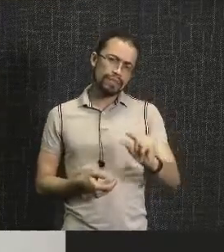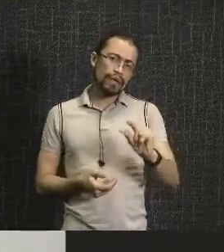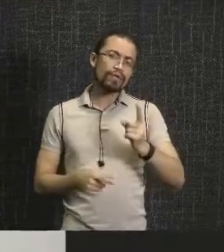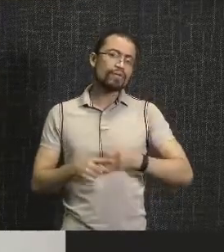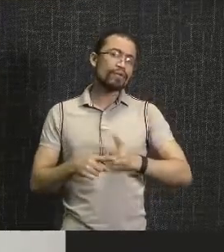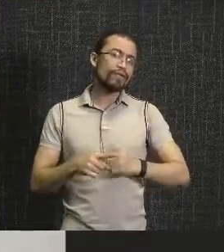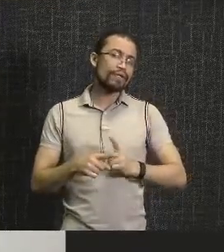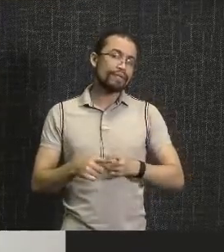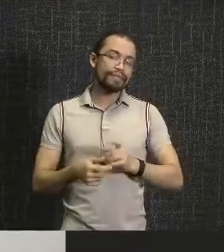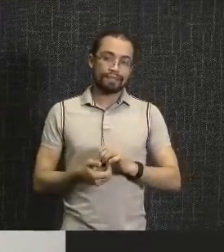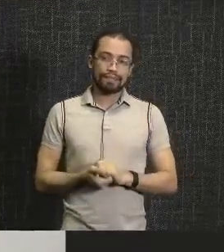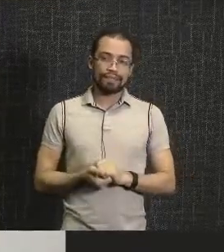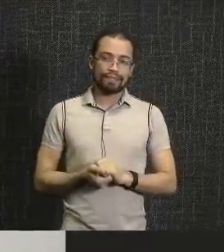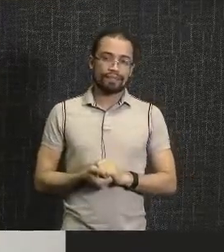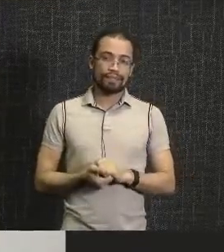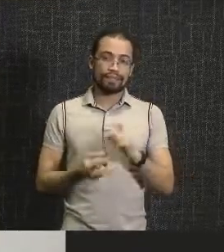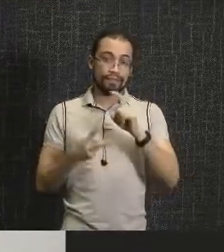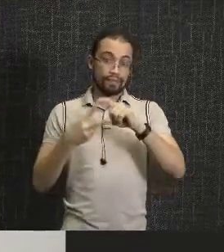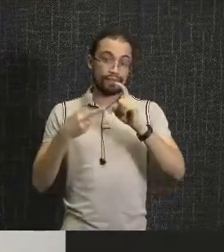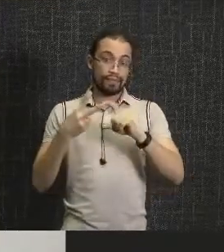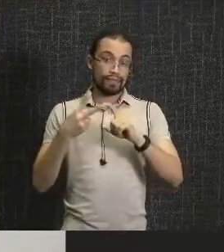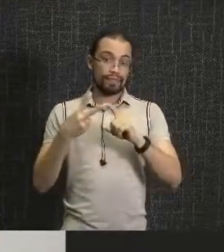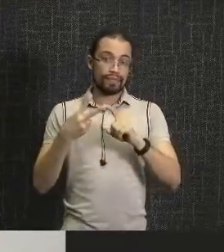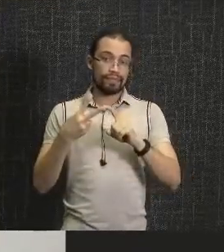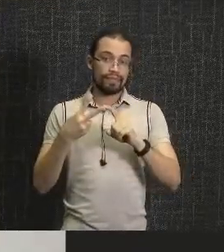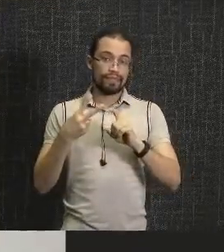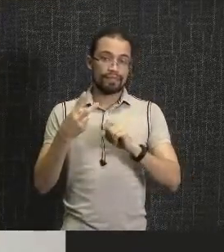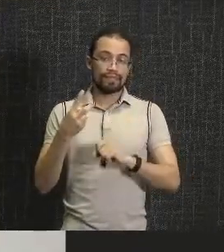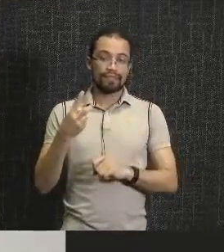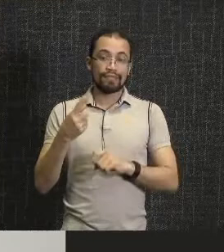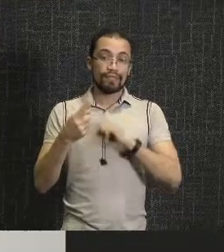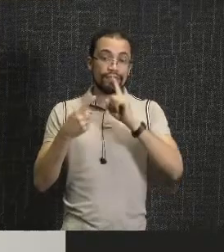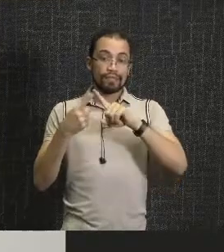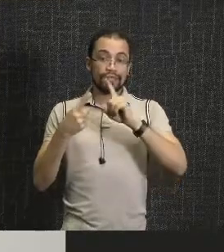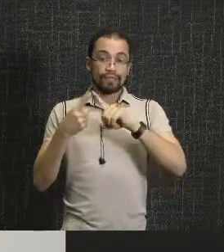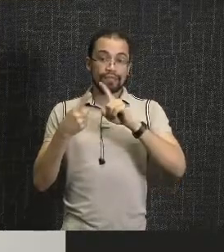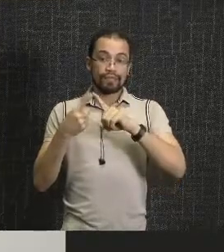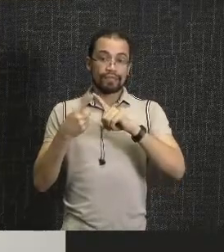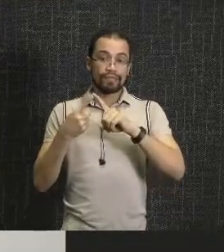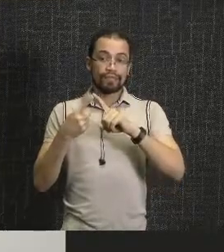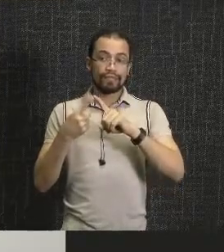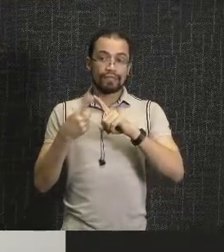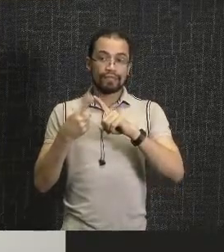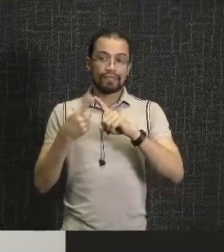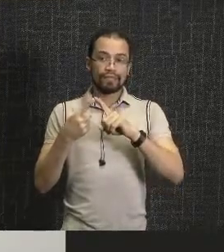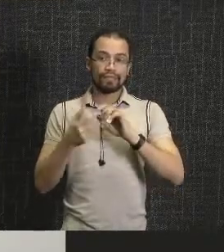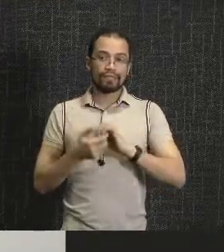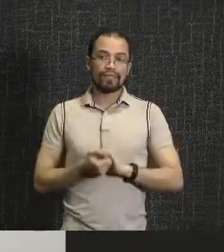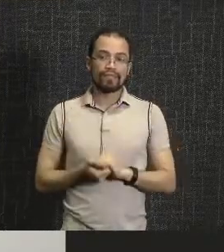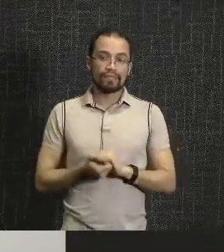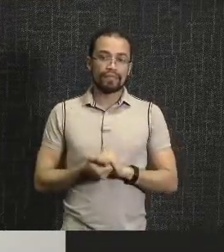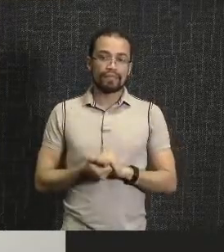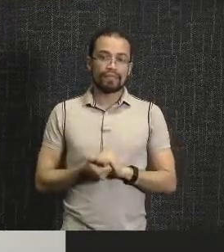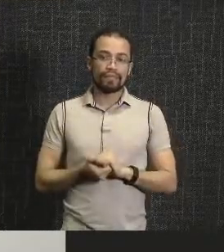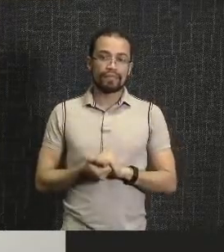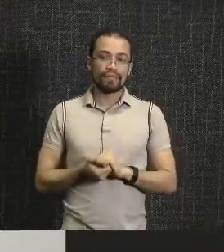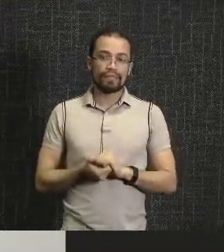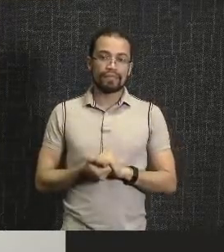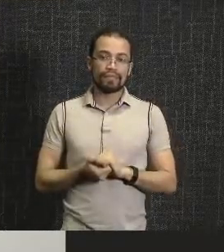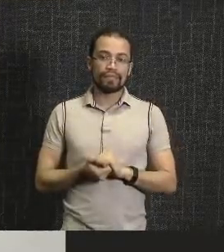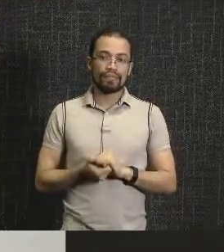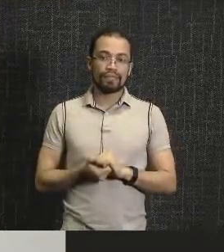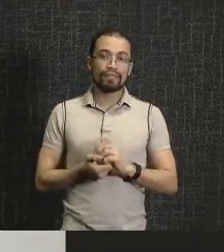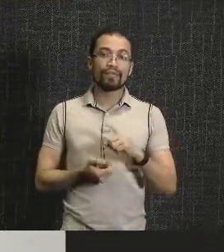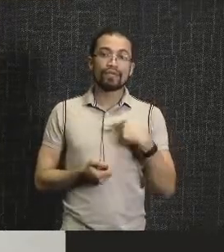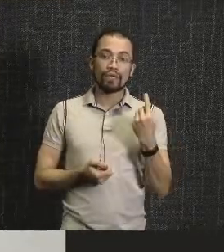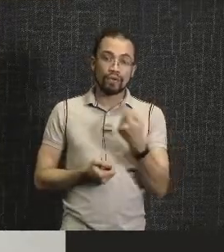por duas razões, tá? Uma razão é que, de fato, a gente conseguiu reduzir